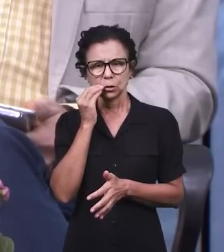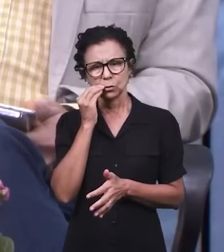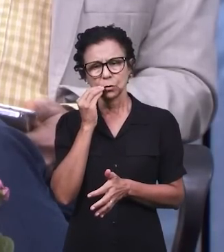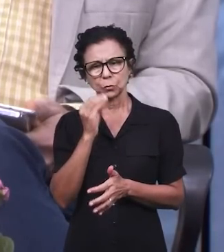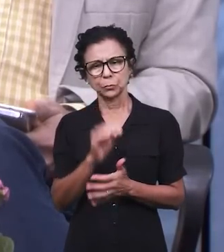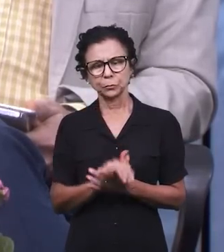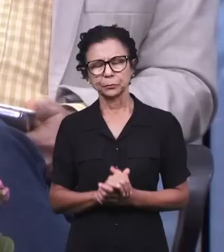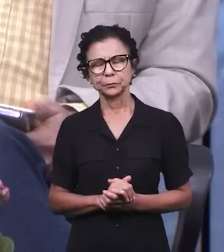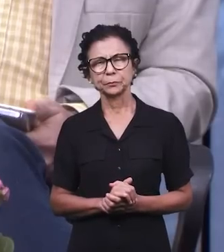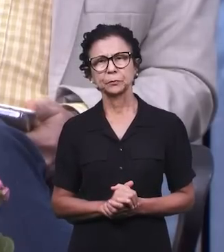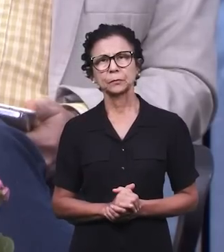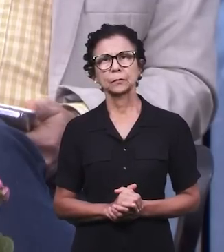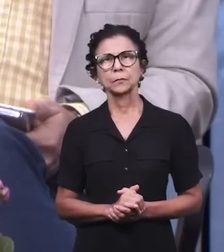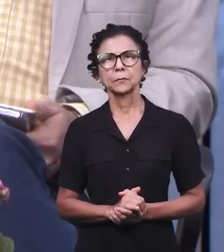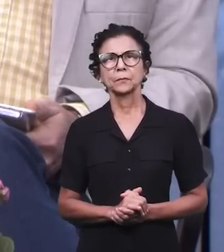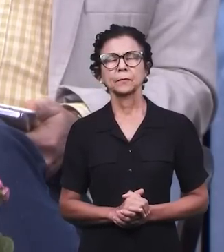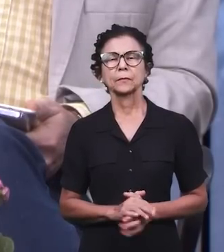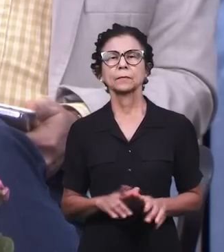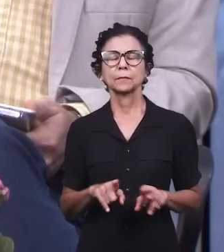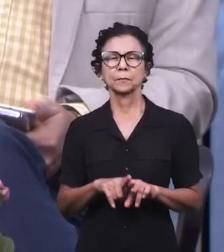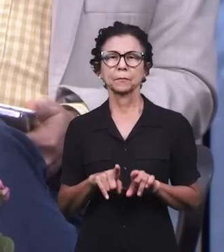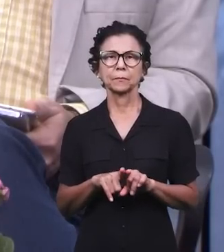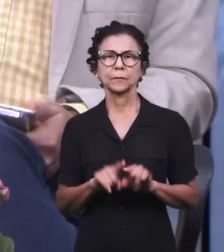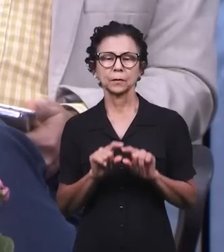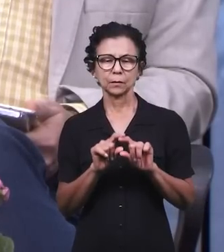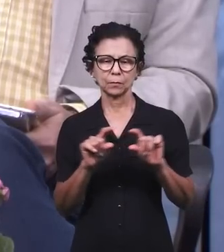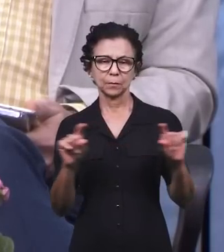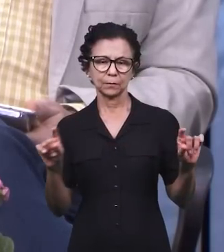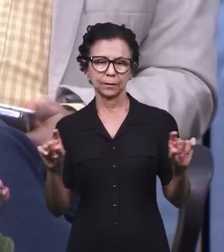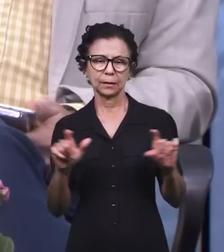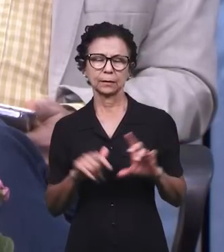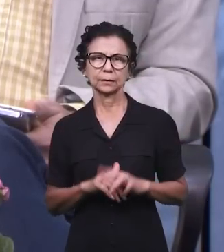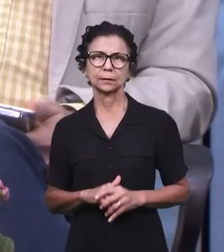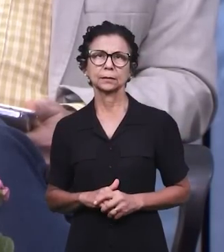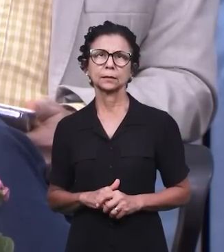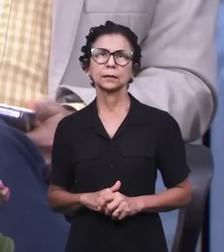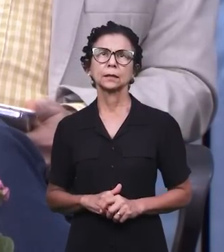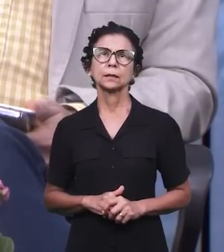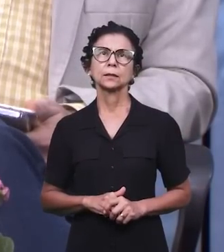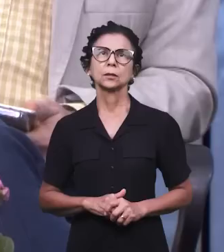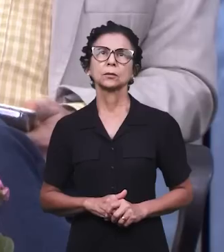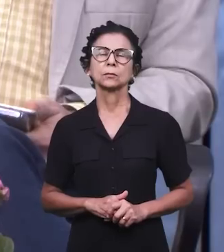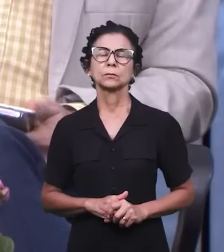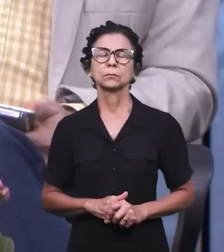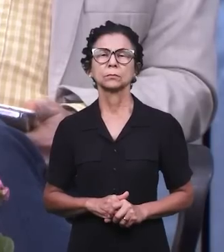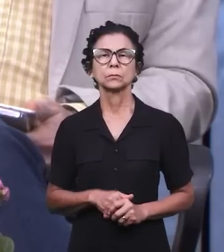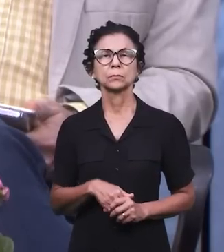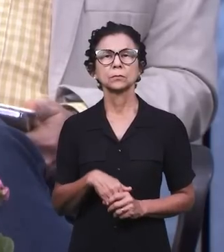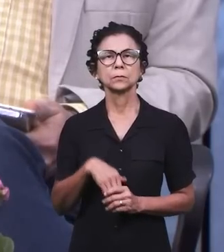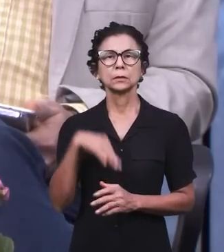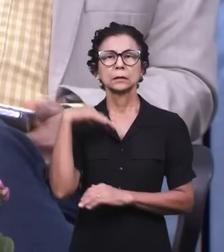até uma expressão, eu vou falar a expressão intensidade que eu li quando